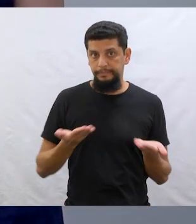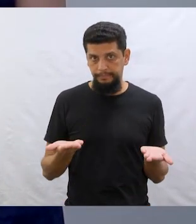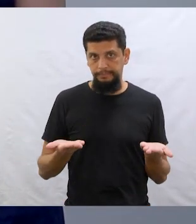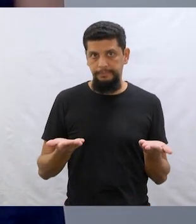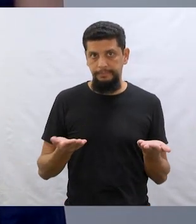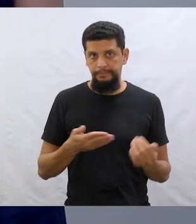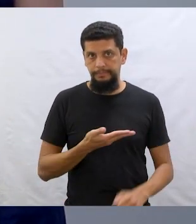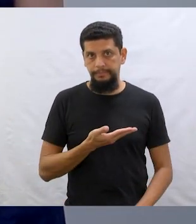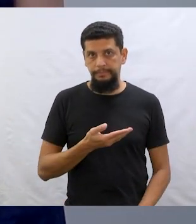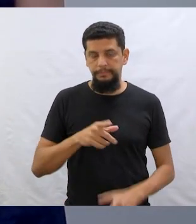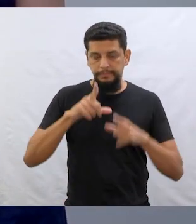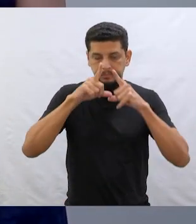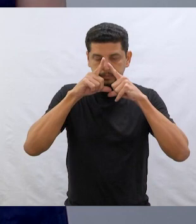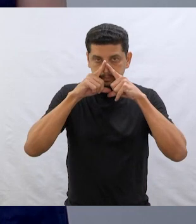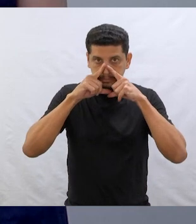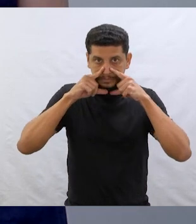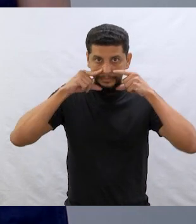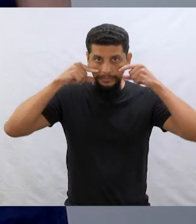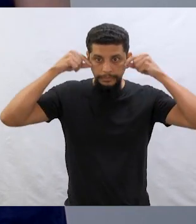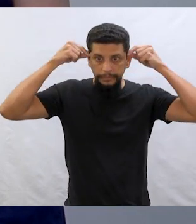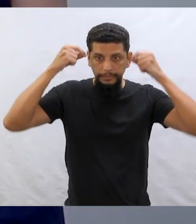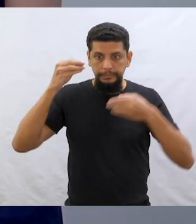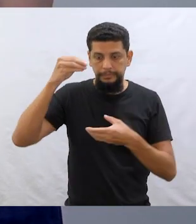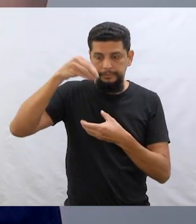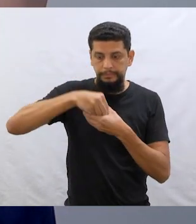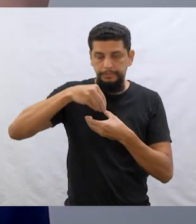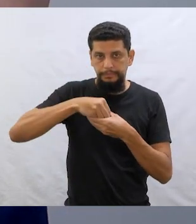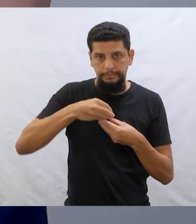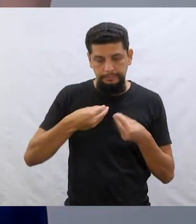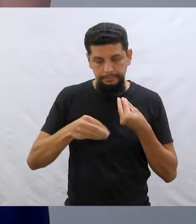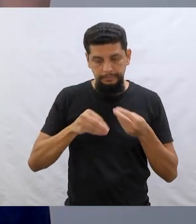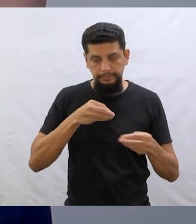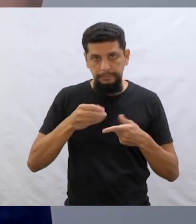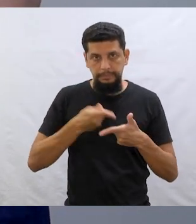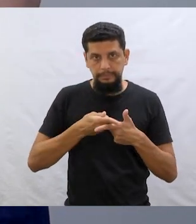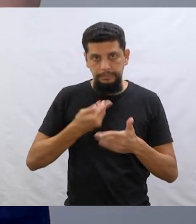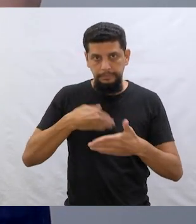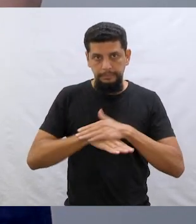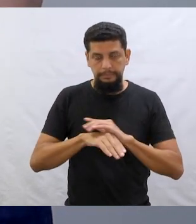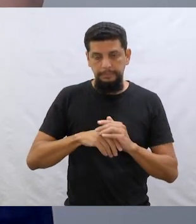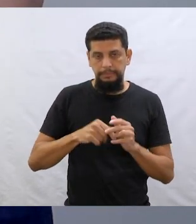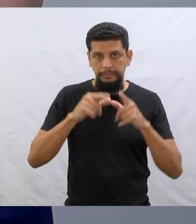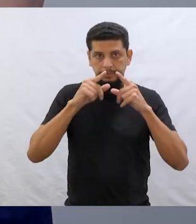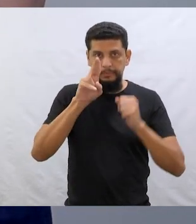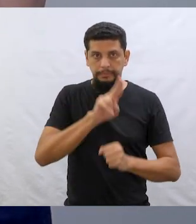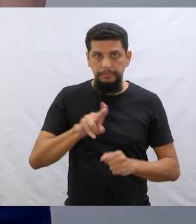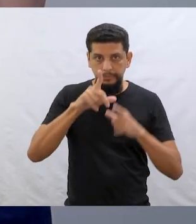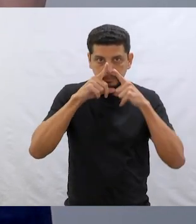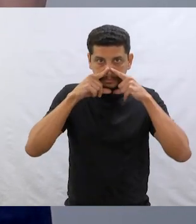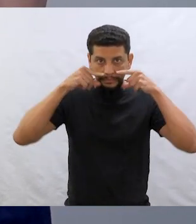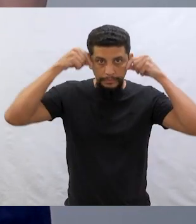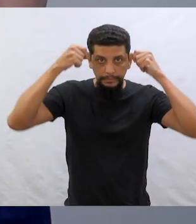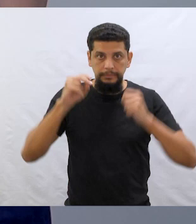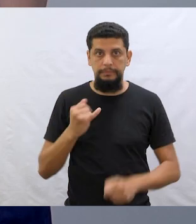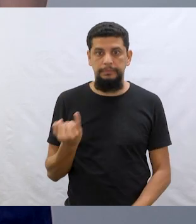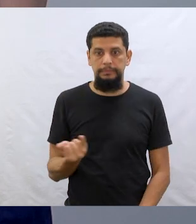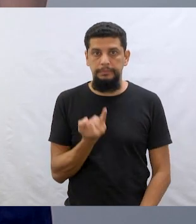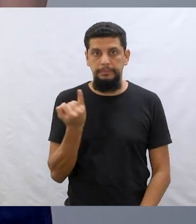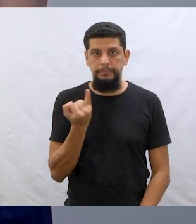Então, nós tiramos a nossa máscara, porque nós entramos com a máscara, é importante a